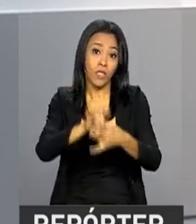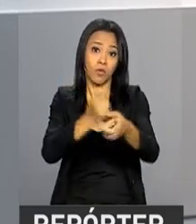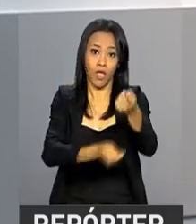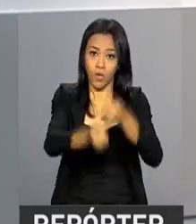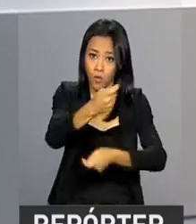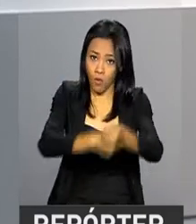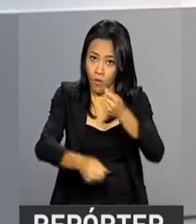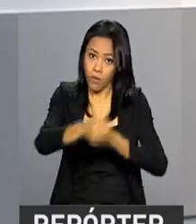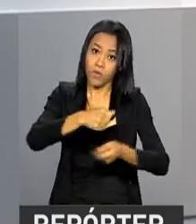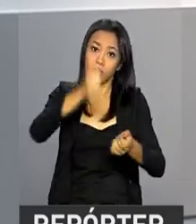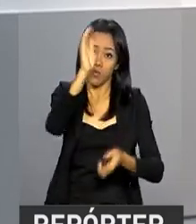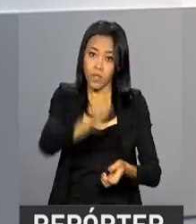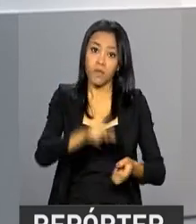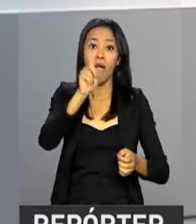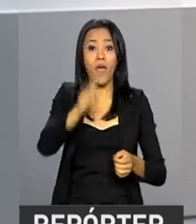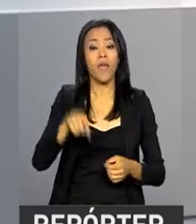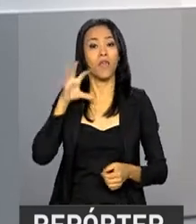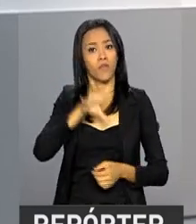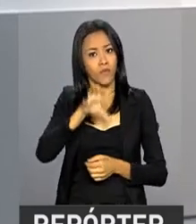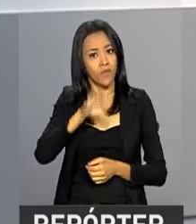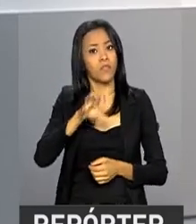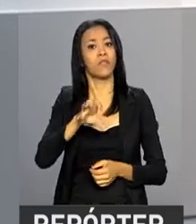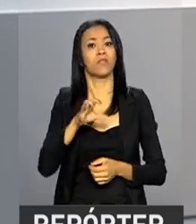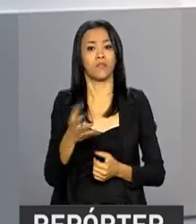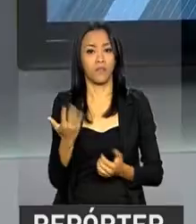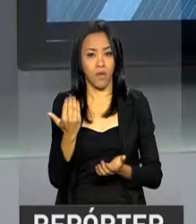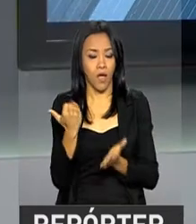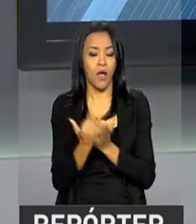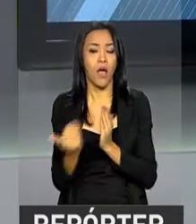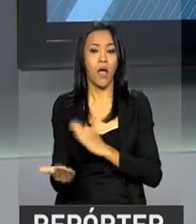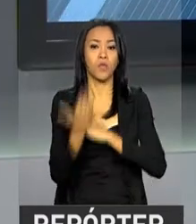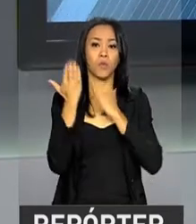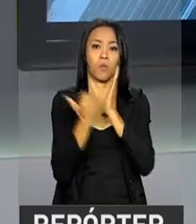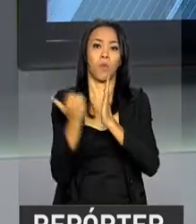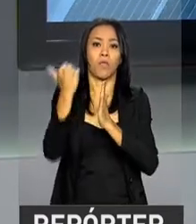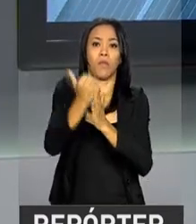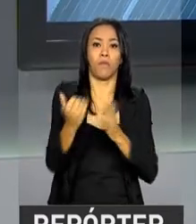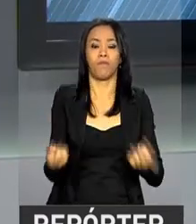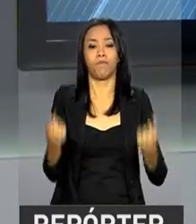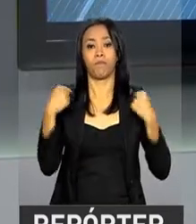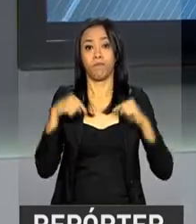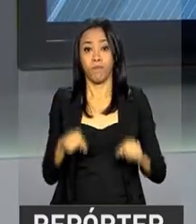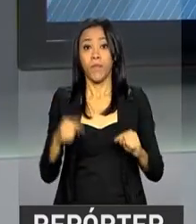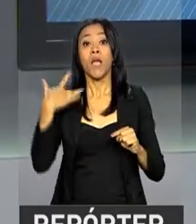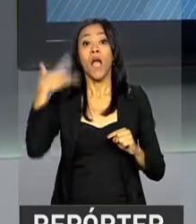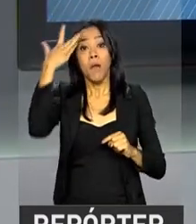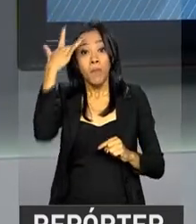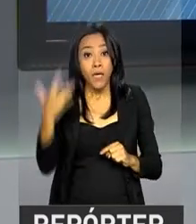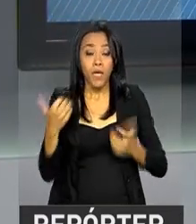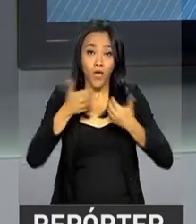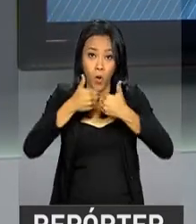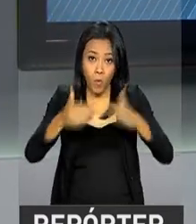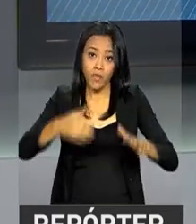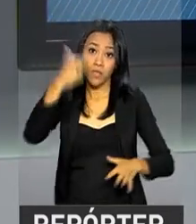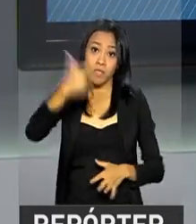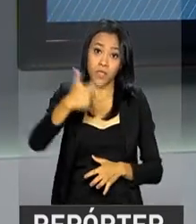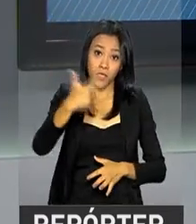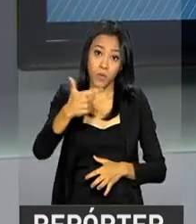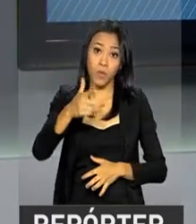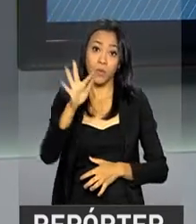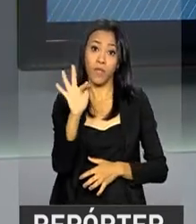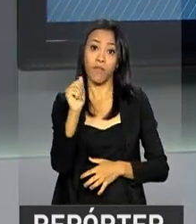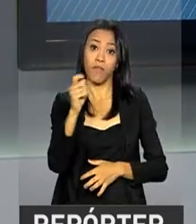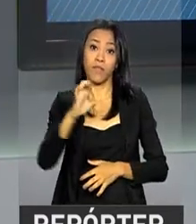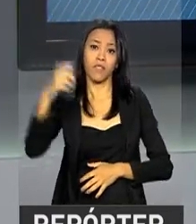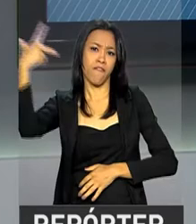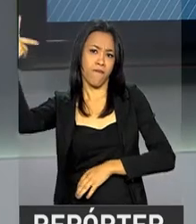negócios foi a principal influência para a alta do indicador. Começa amanhã a segunda fase da campanha de vacinação contra a